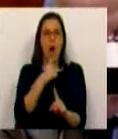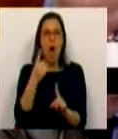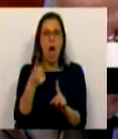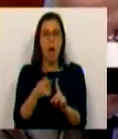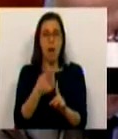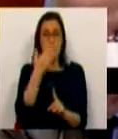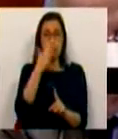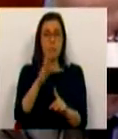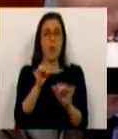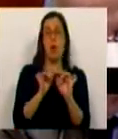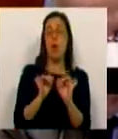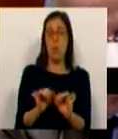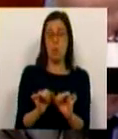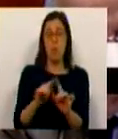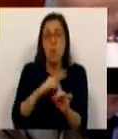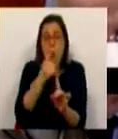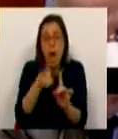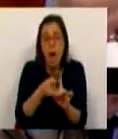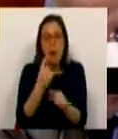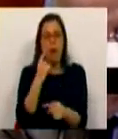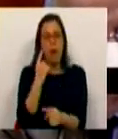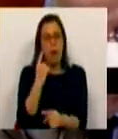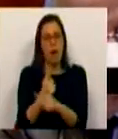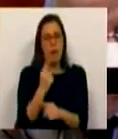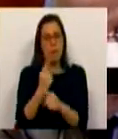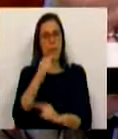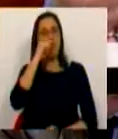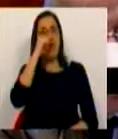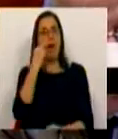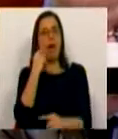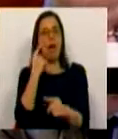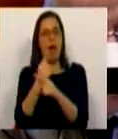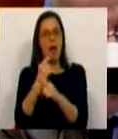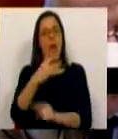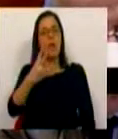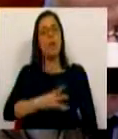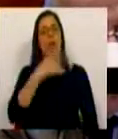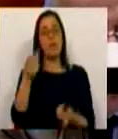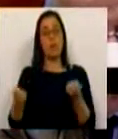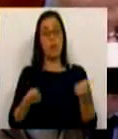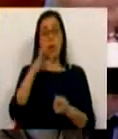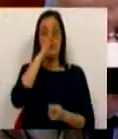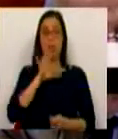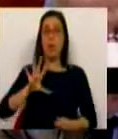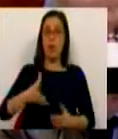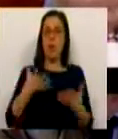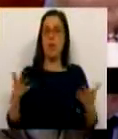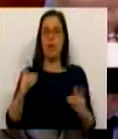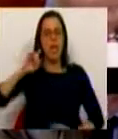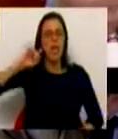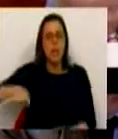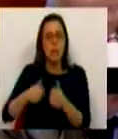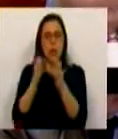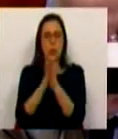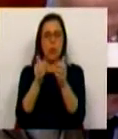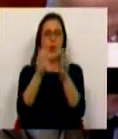se comportaram na oposição, mantendo a mesma arrogância com que durante 4 anos governaram o país, ignorando